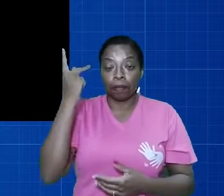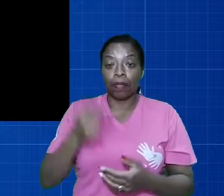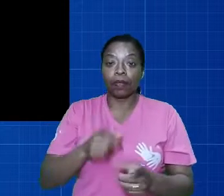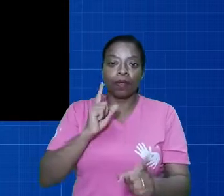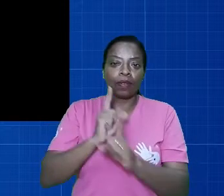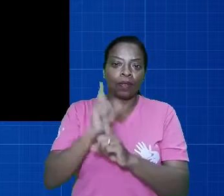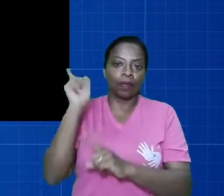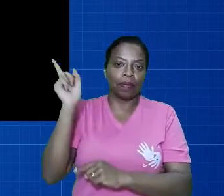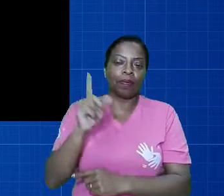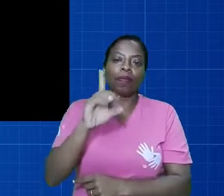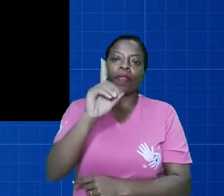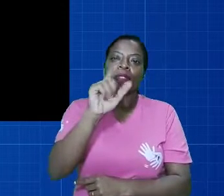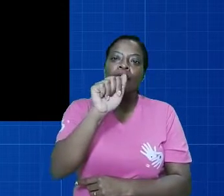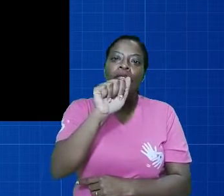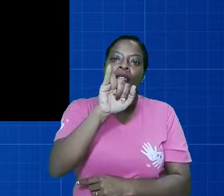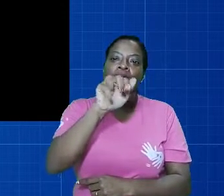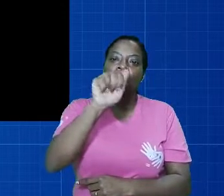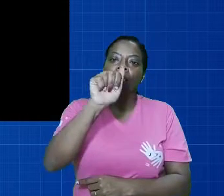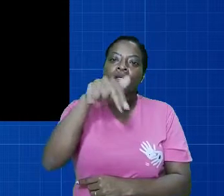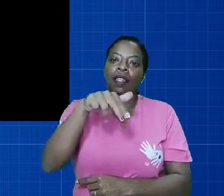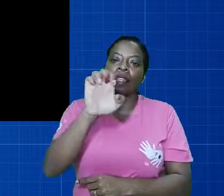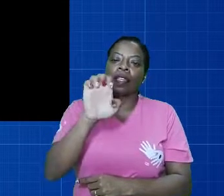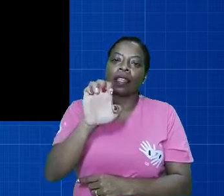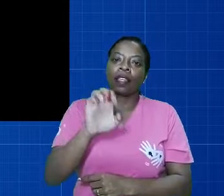Daiane pesquisou a Constituição